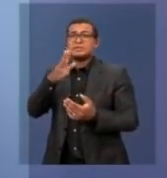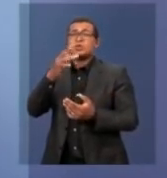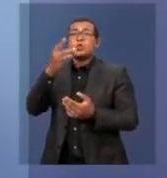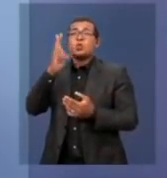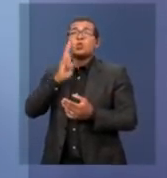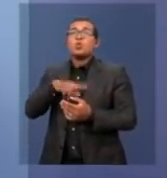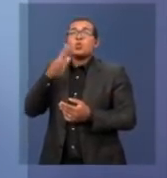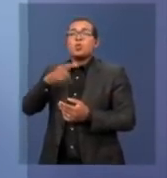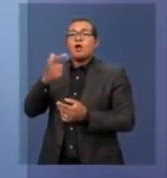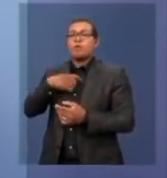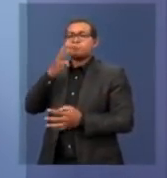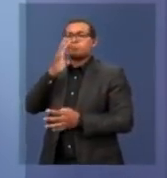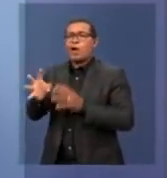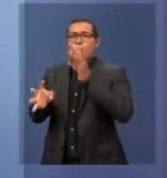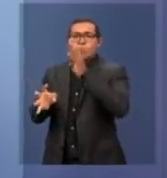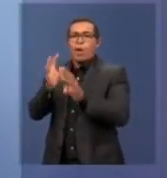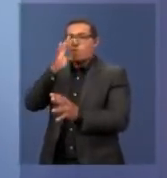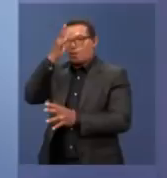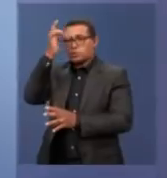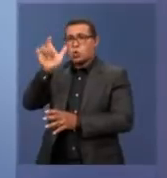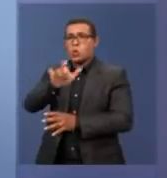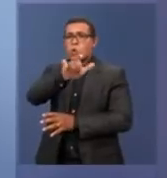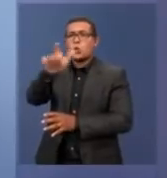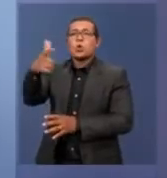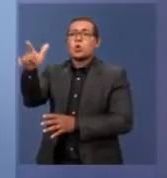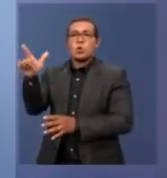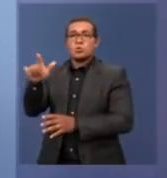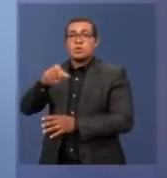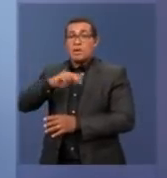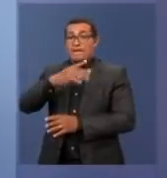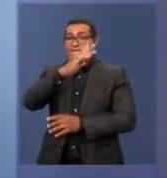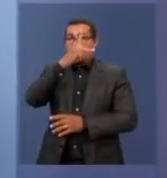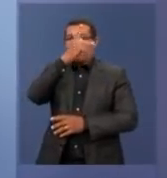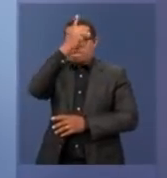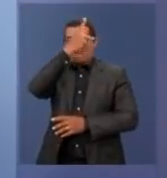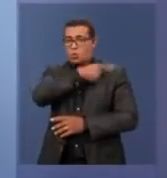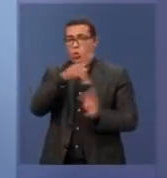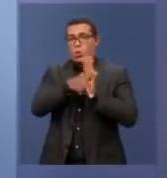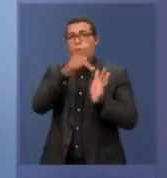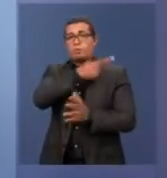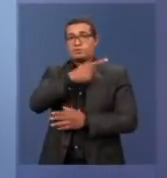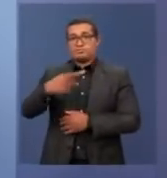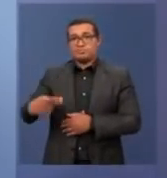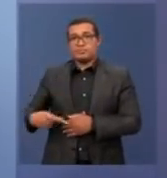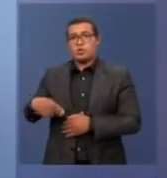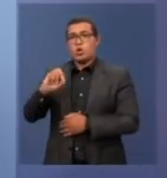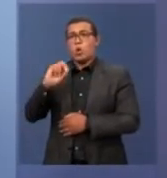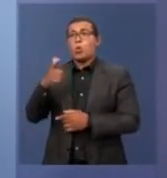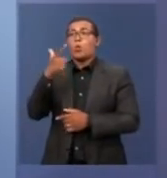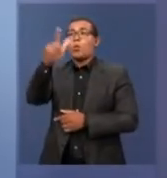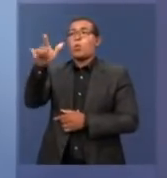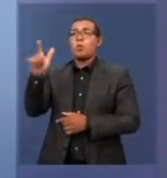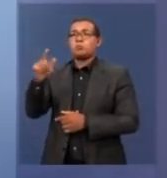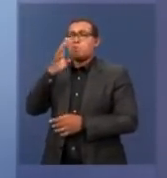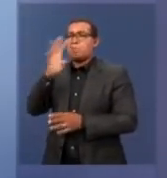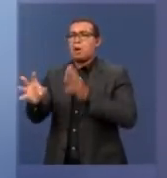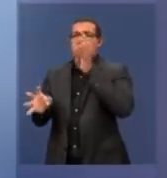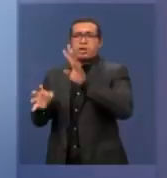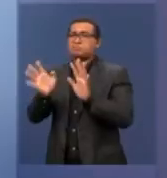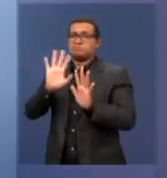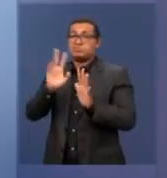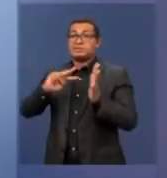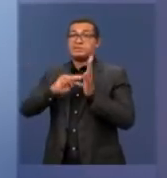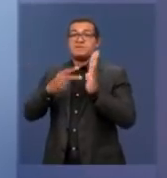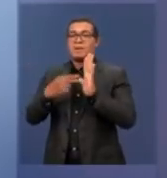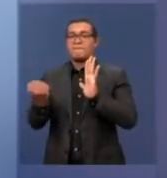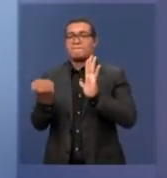crítica qualquer outra candidatura nem a presidência da república nem ao governo do estado então essa é a marca do respeito que eu tenho do